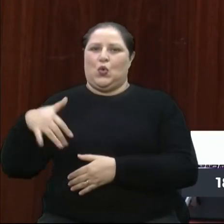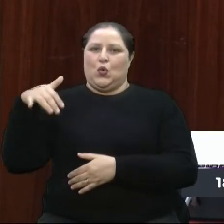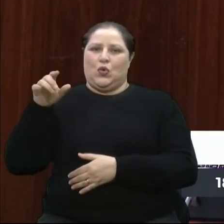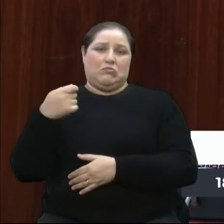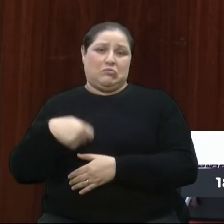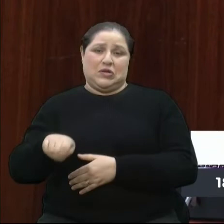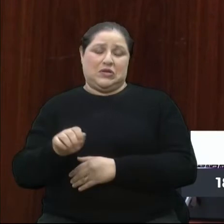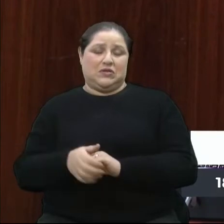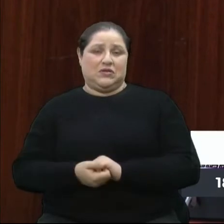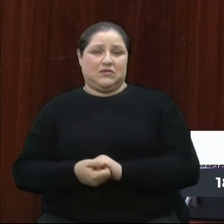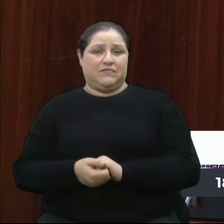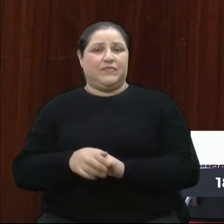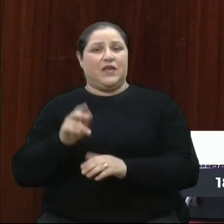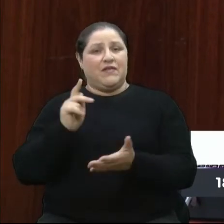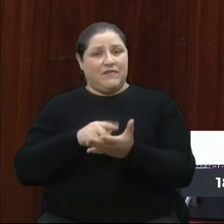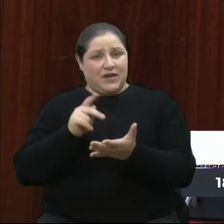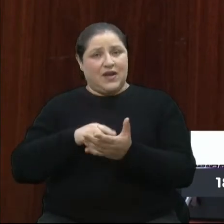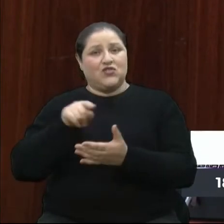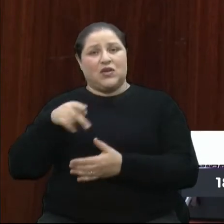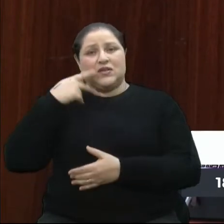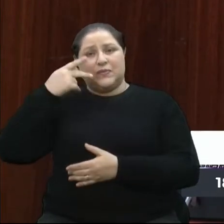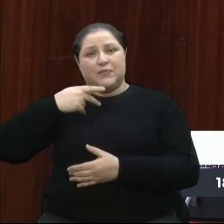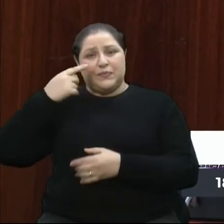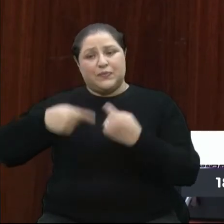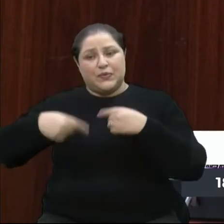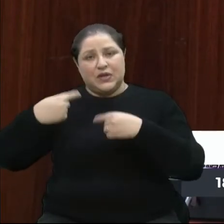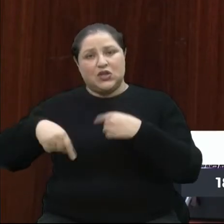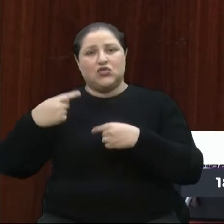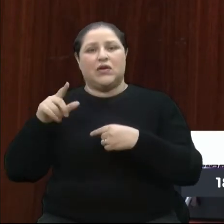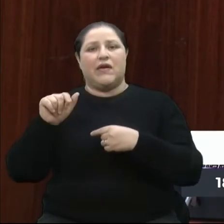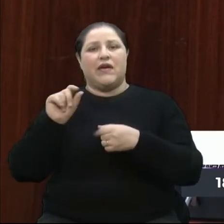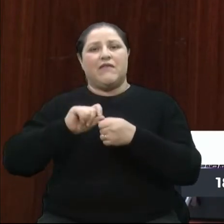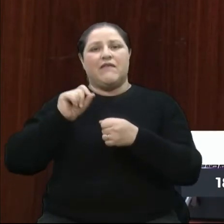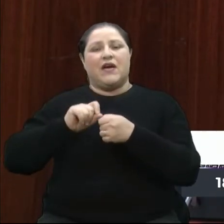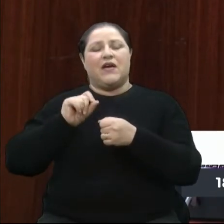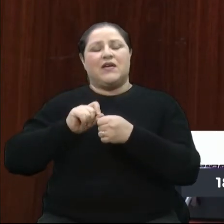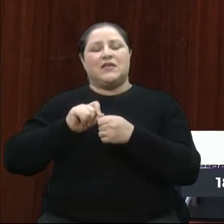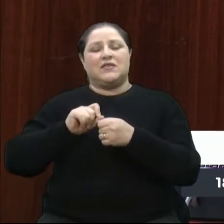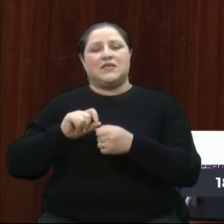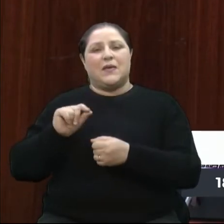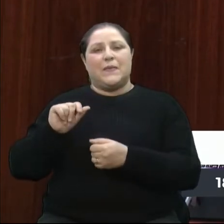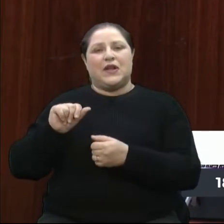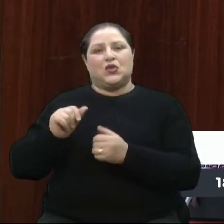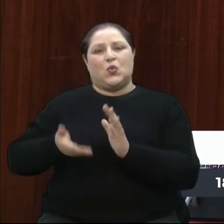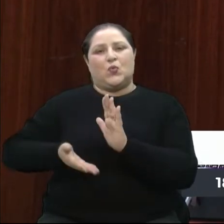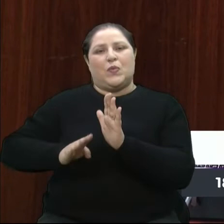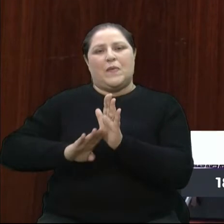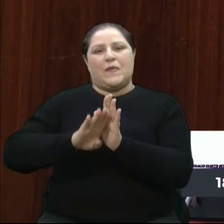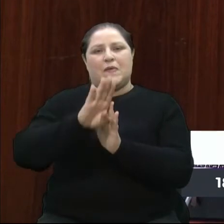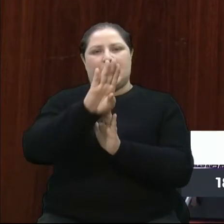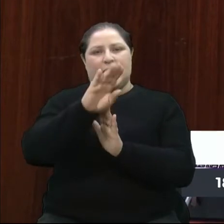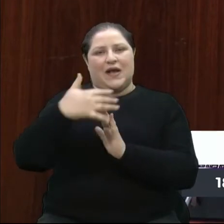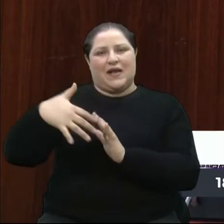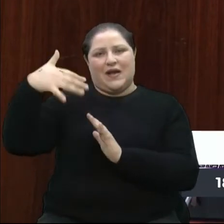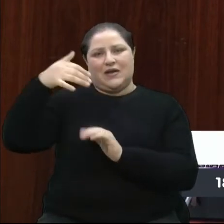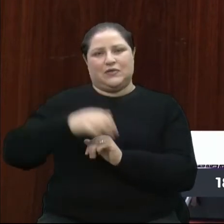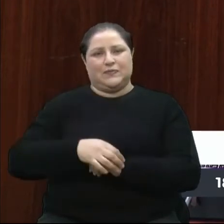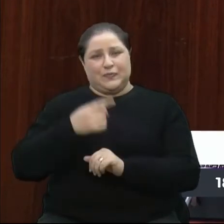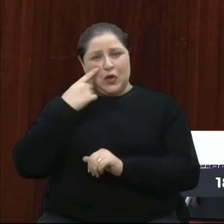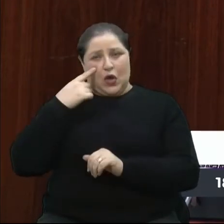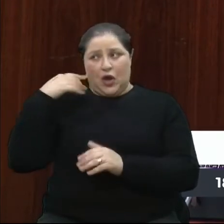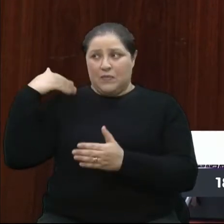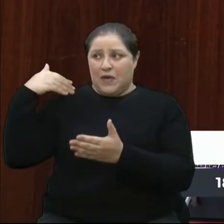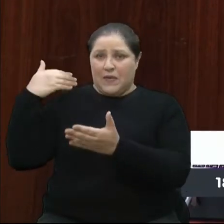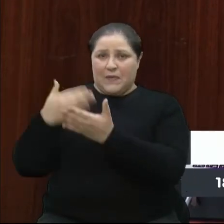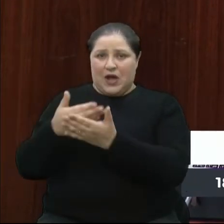verdade, esta política é que faz que os preços subam. E assim, ó, a gasolina, nos últimos